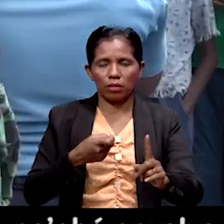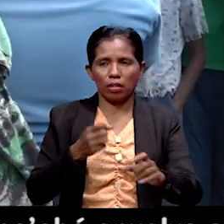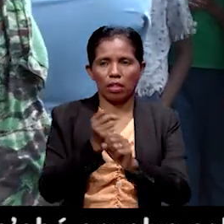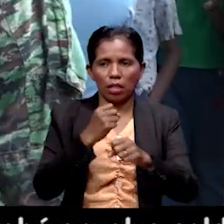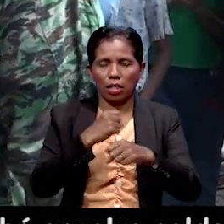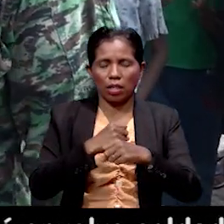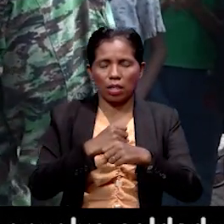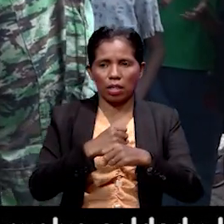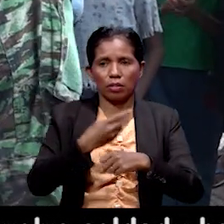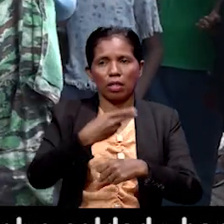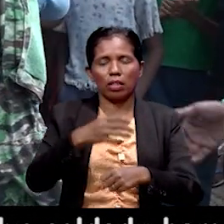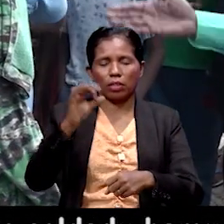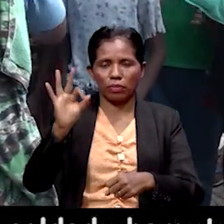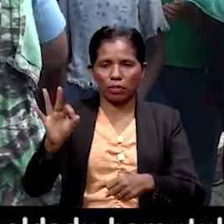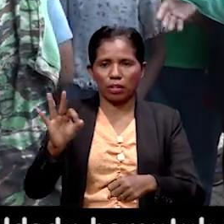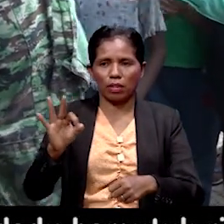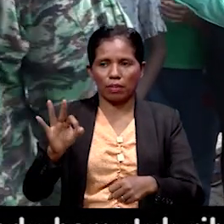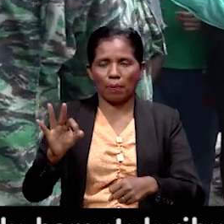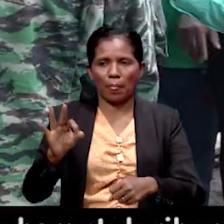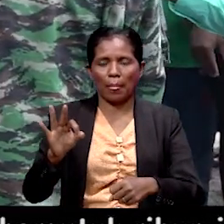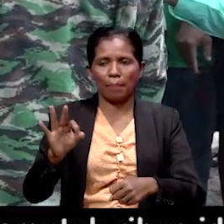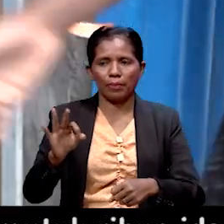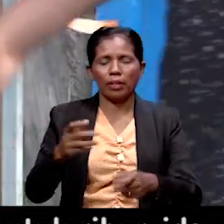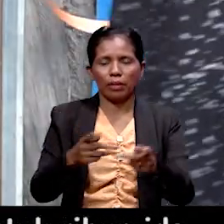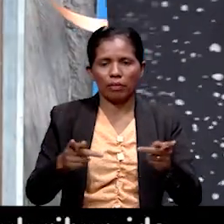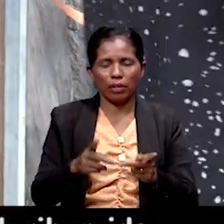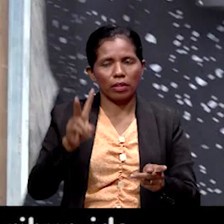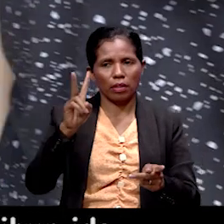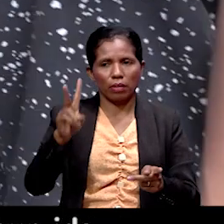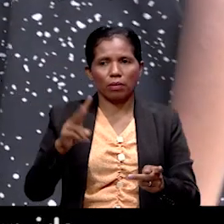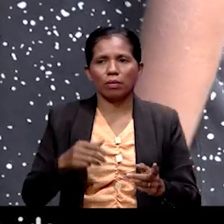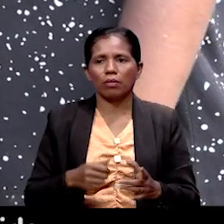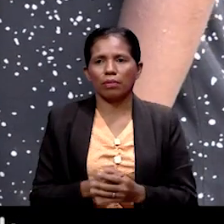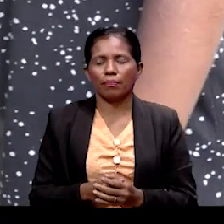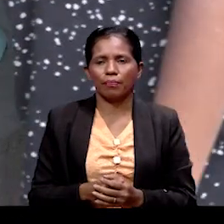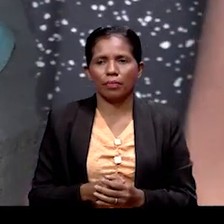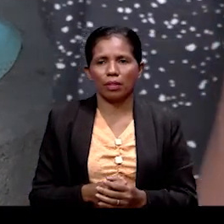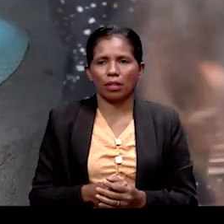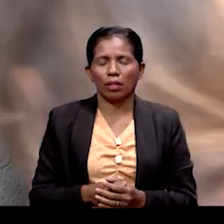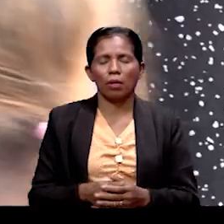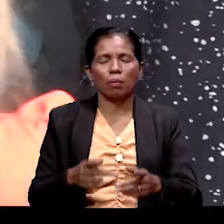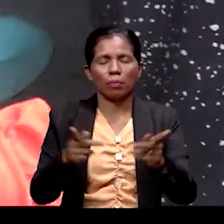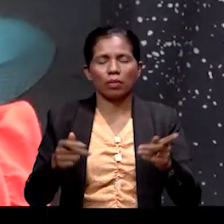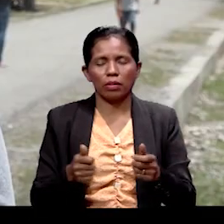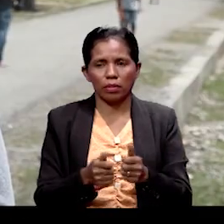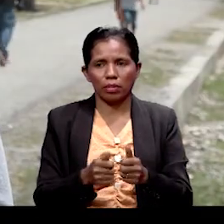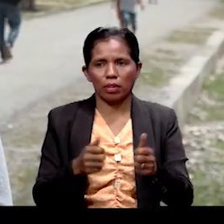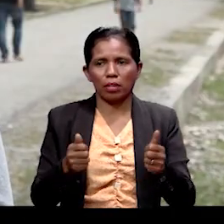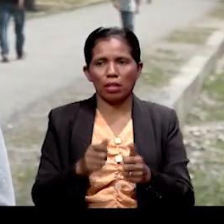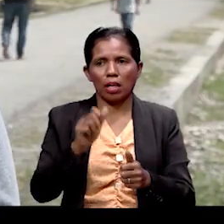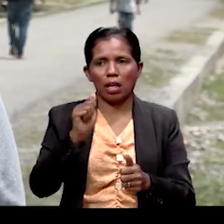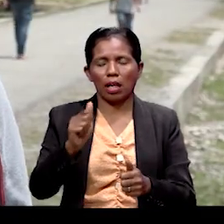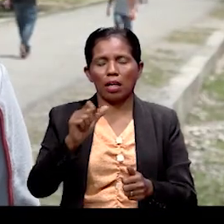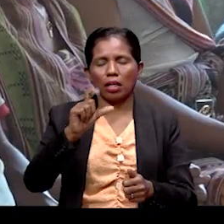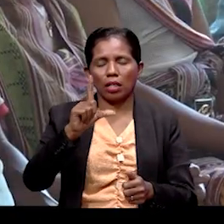sentindo a acessibilidade e a fata em rua, e damos que posto de saúde Ferexare, nomos posto de saúde Ailora, suco